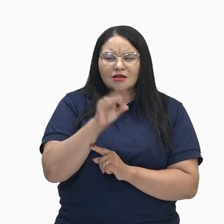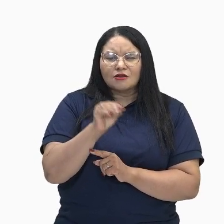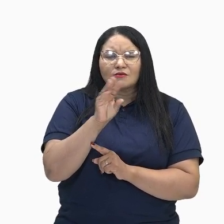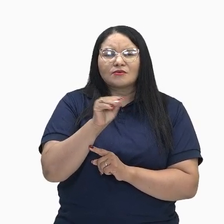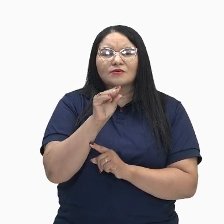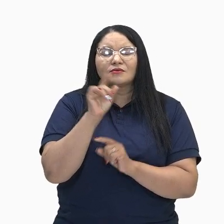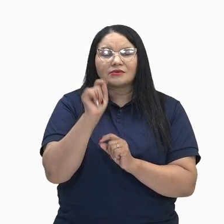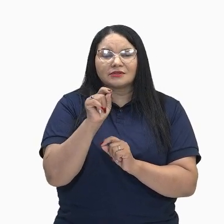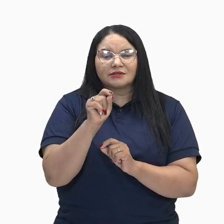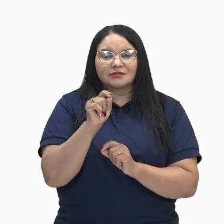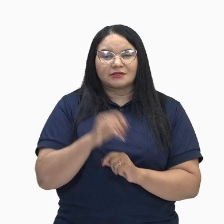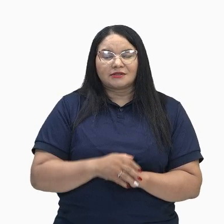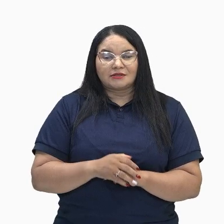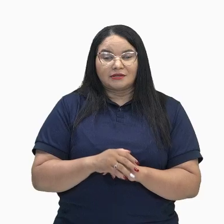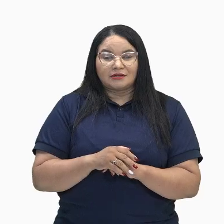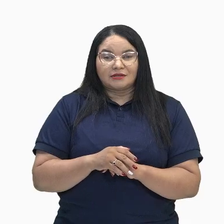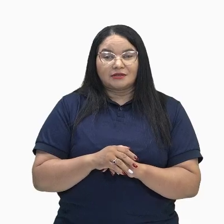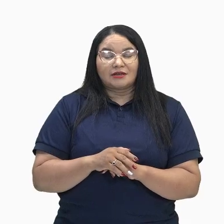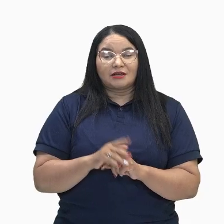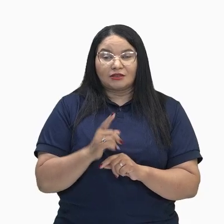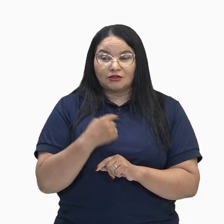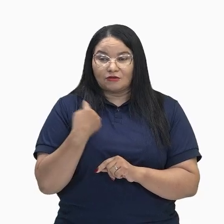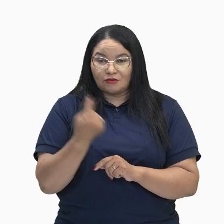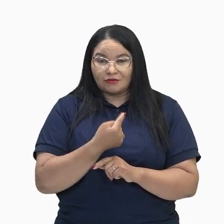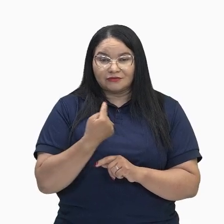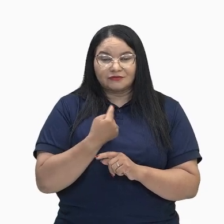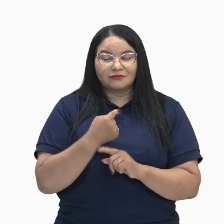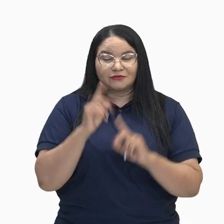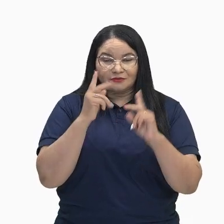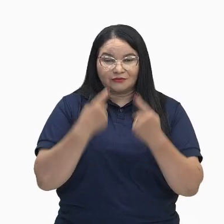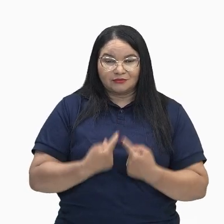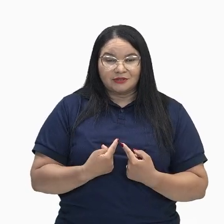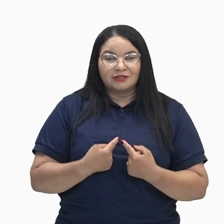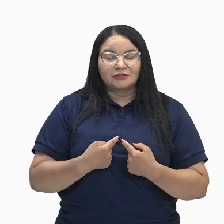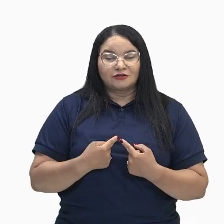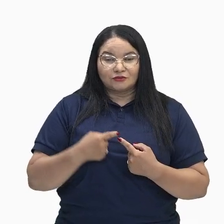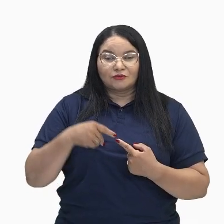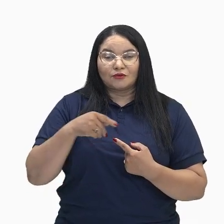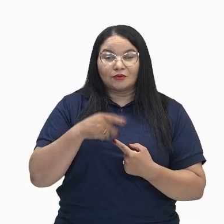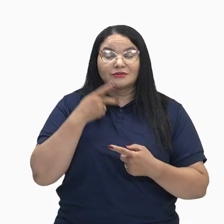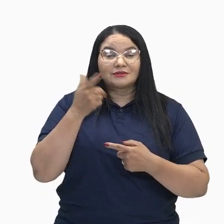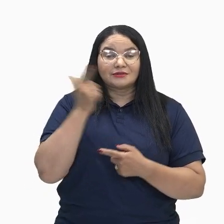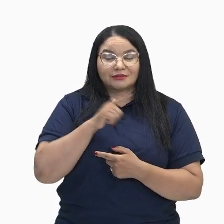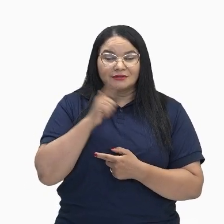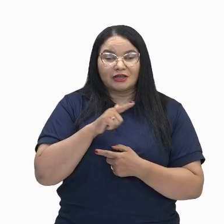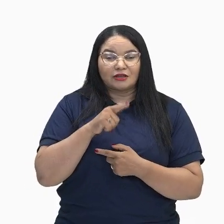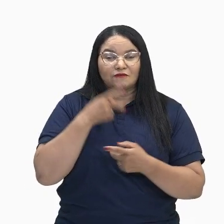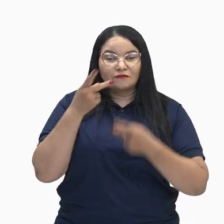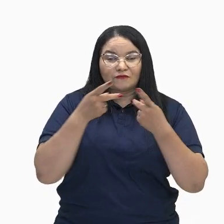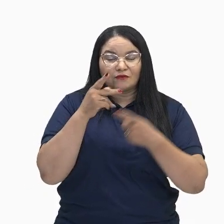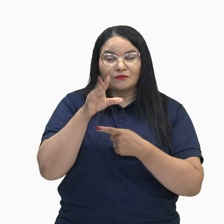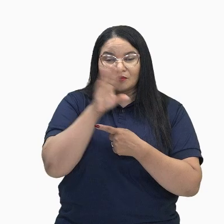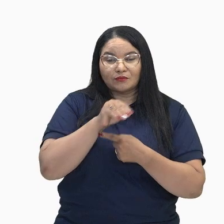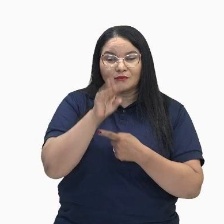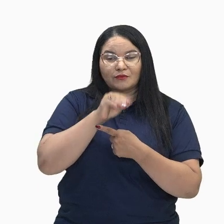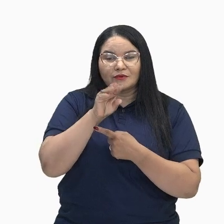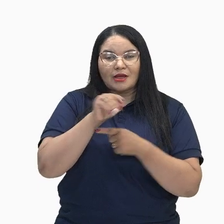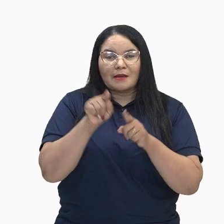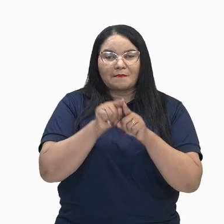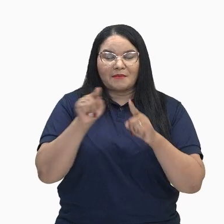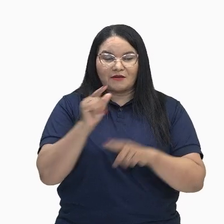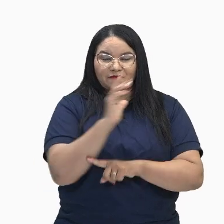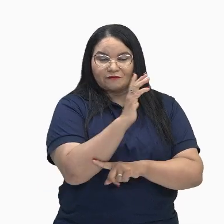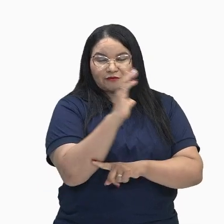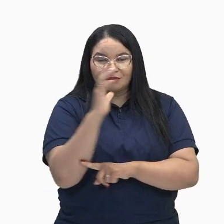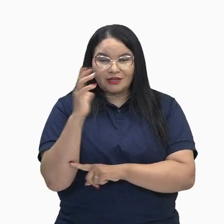que quem faz essa ação somos nós, humanos. A floresta não é capaz de fazer isso, porque ela é um ser